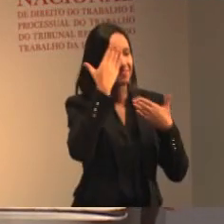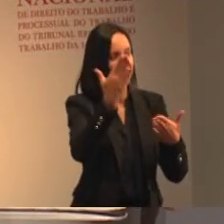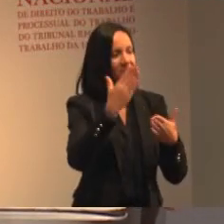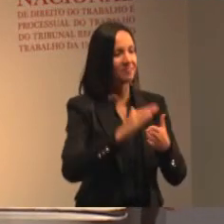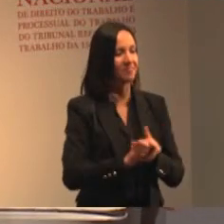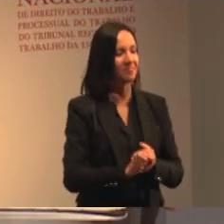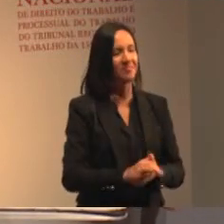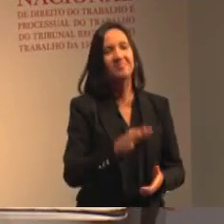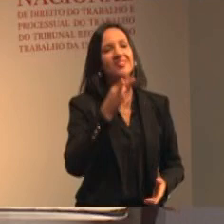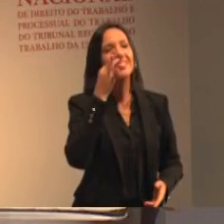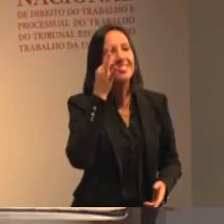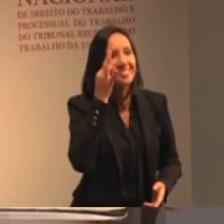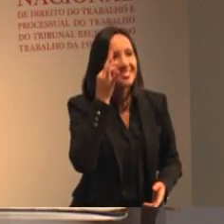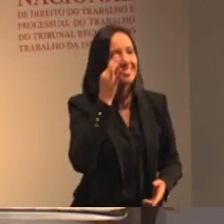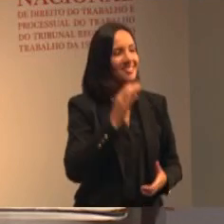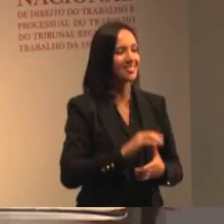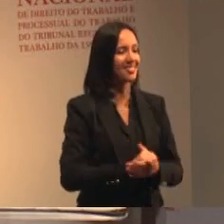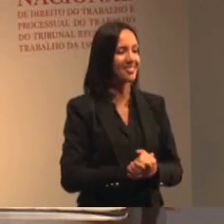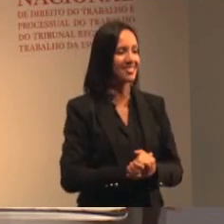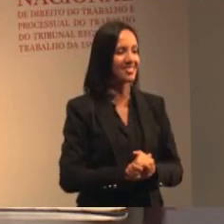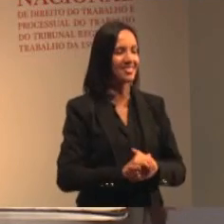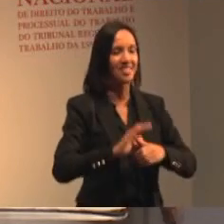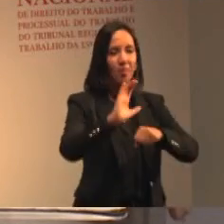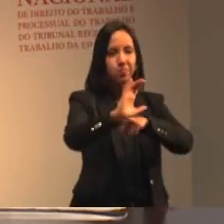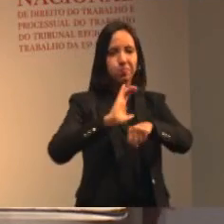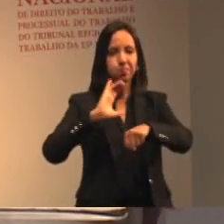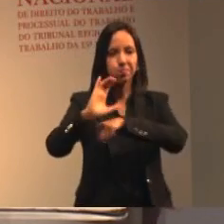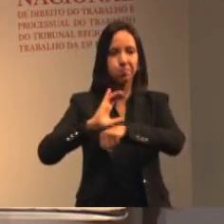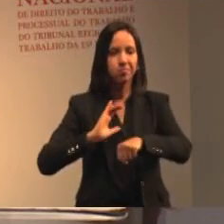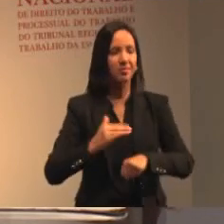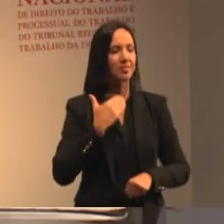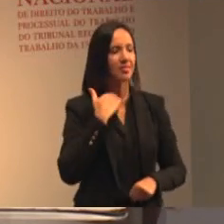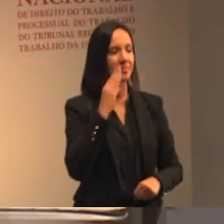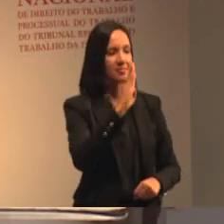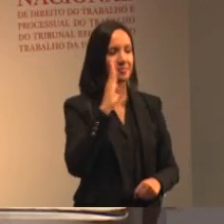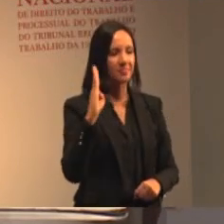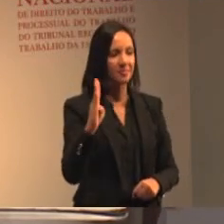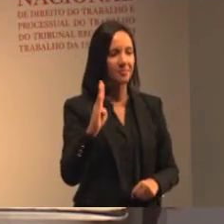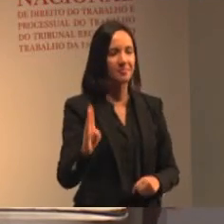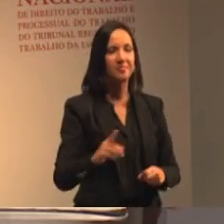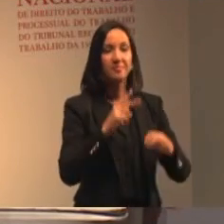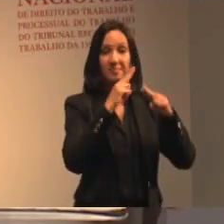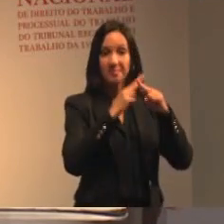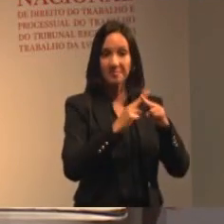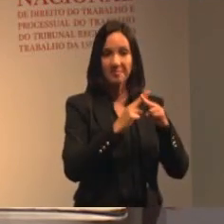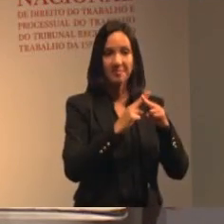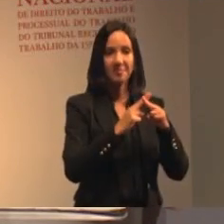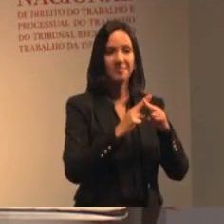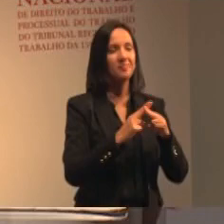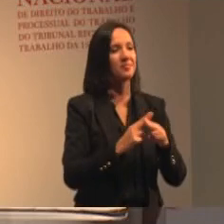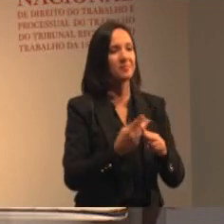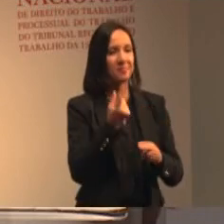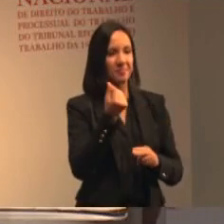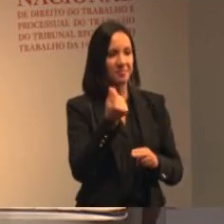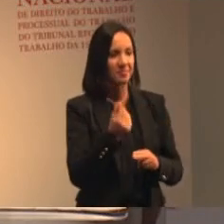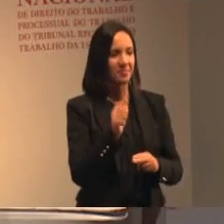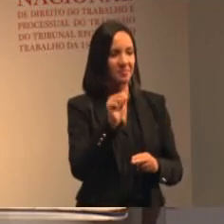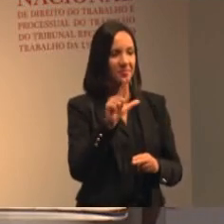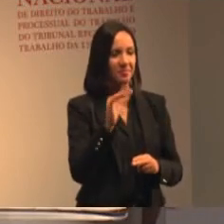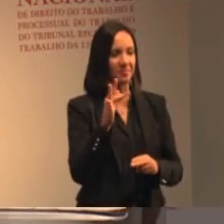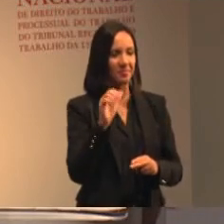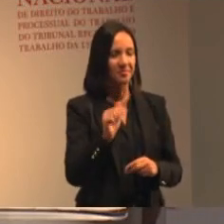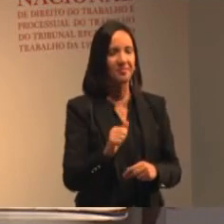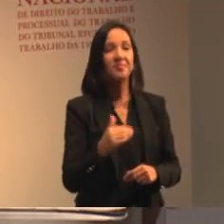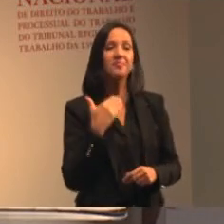e pessoalmente, aos patrocinadores Banco do Brasil, Caixa Econômica, Financeira Alfa,